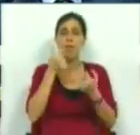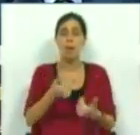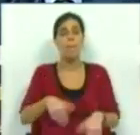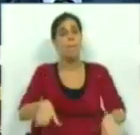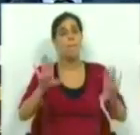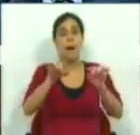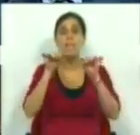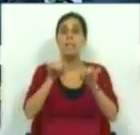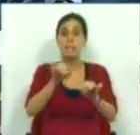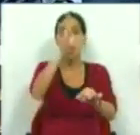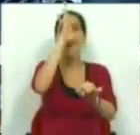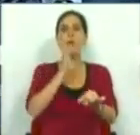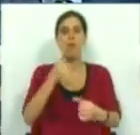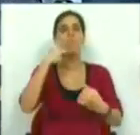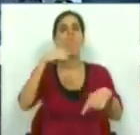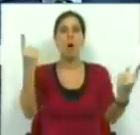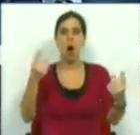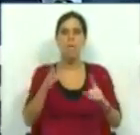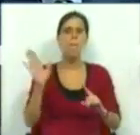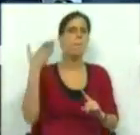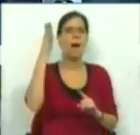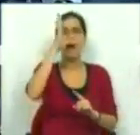todavia, este governo tem-se revelado